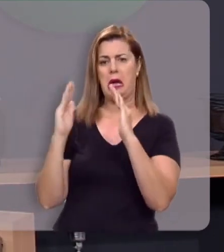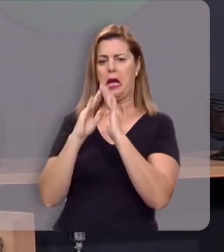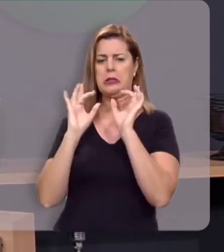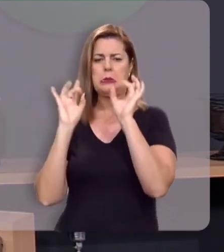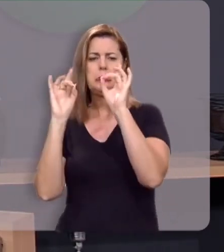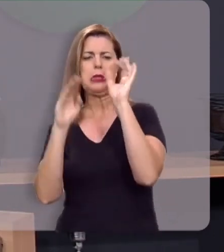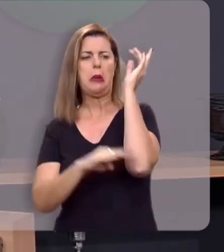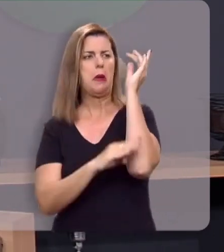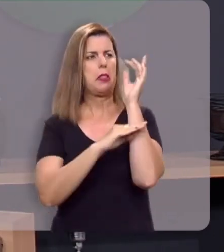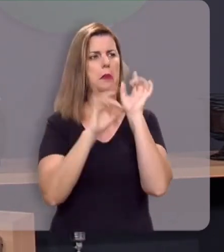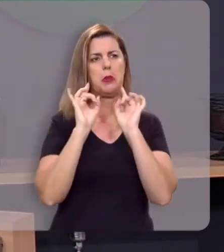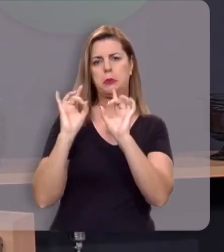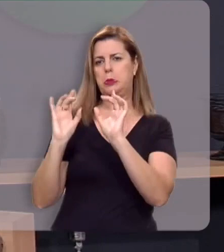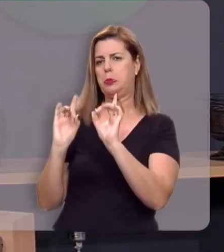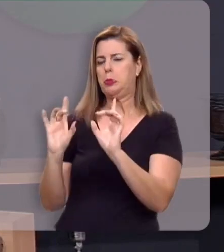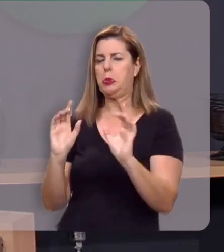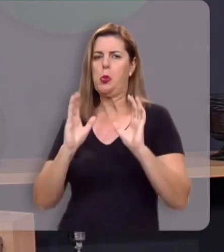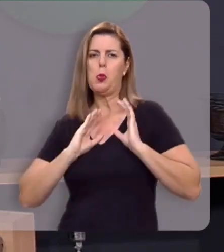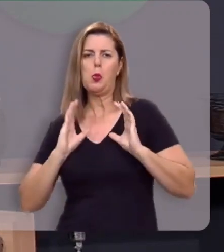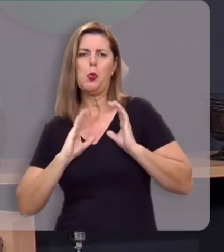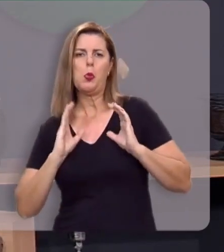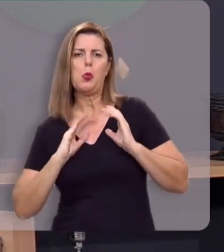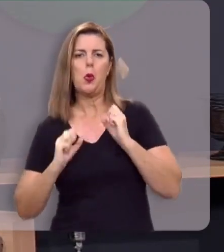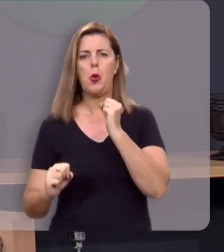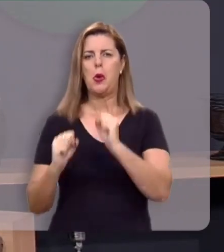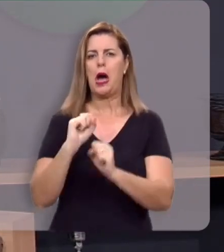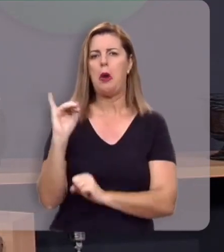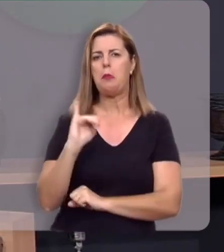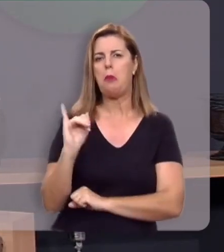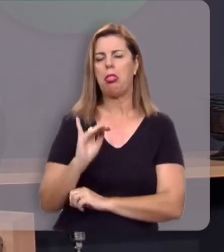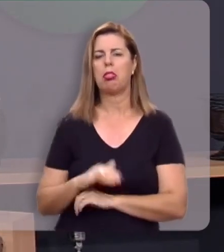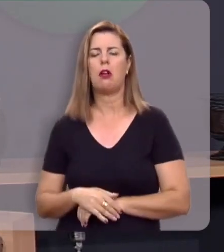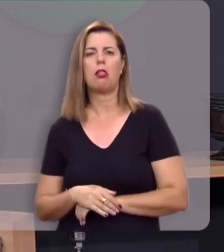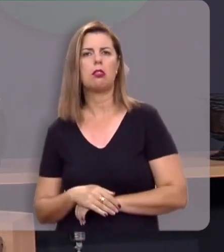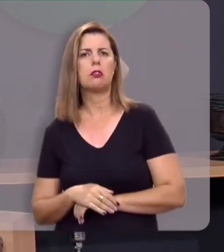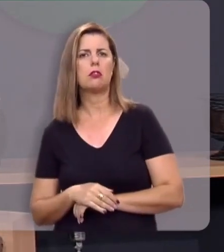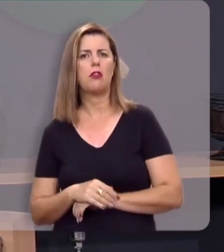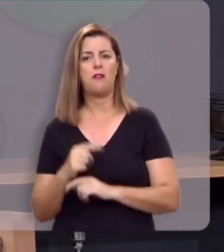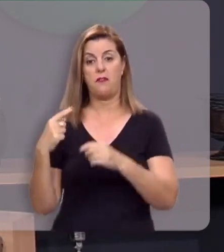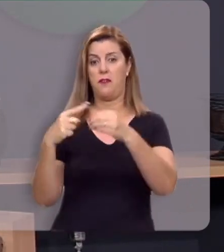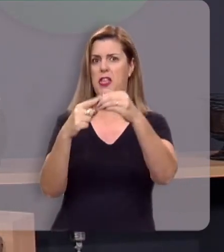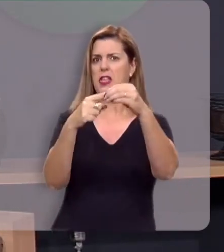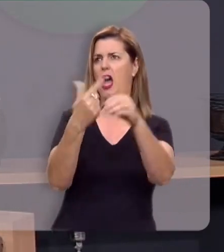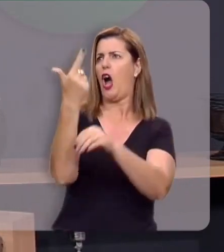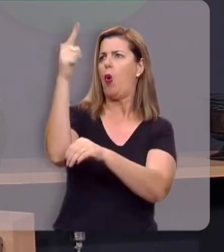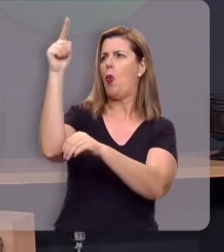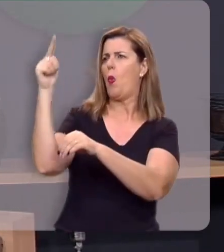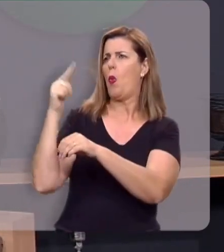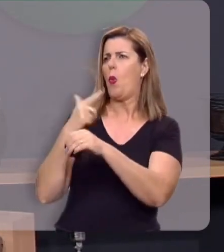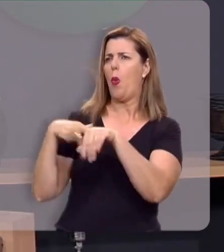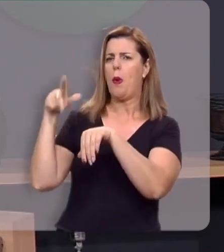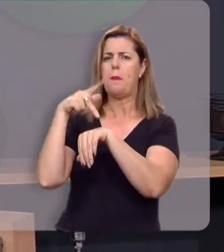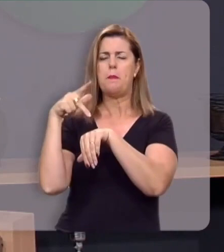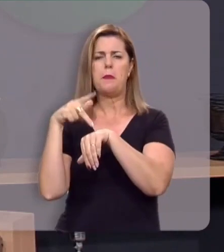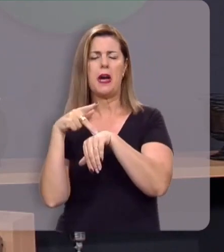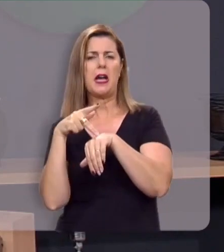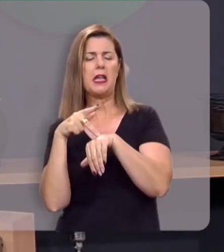em apartamentos luxuosos, com carros importados, com as viagens mais